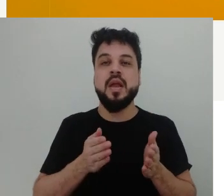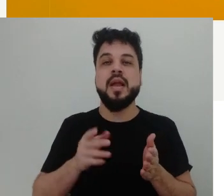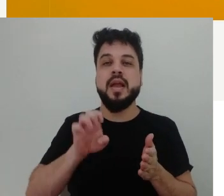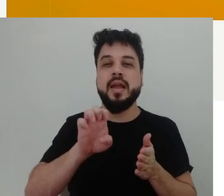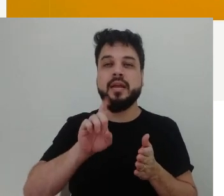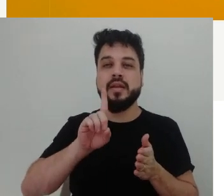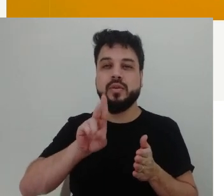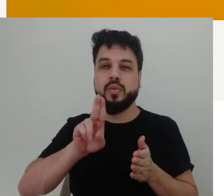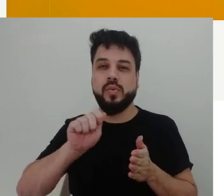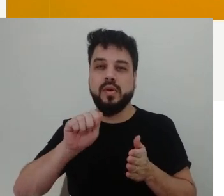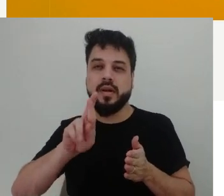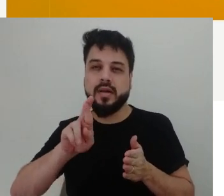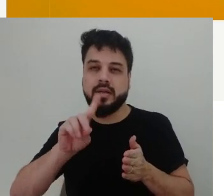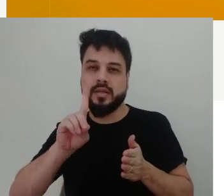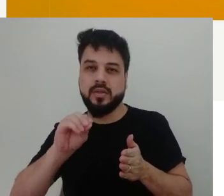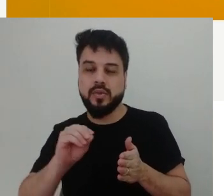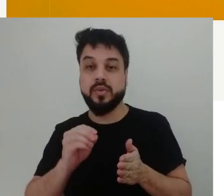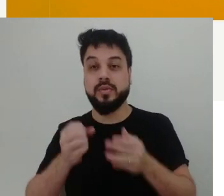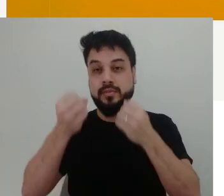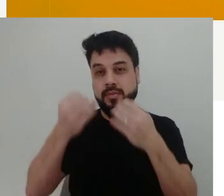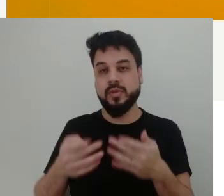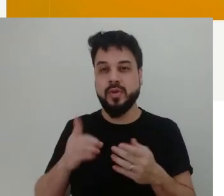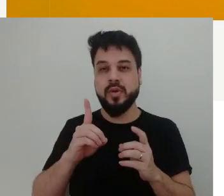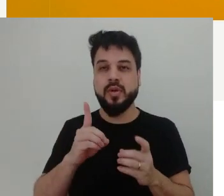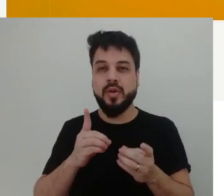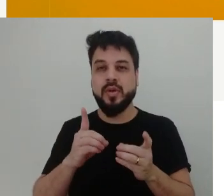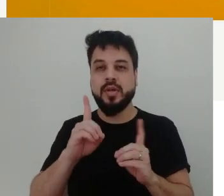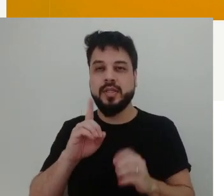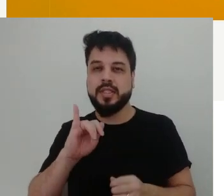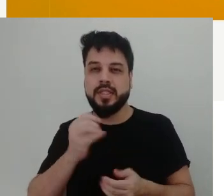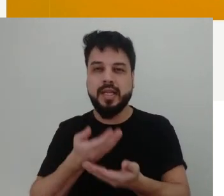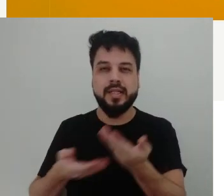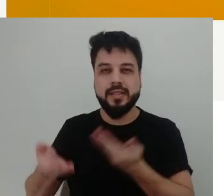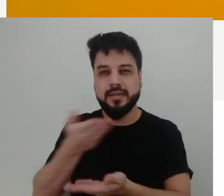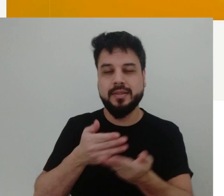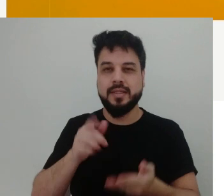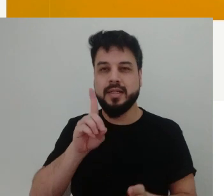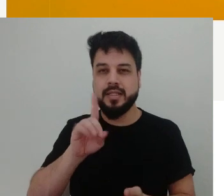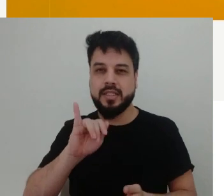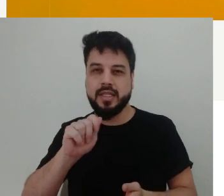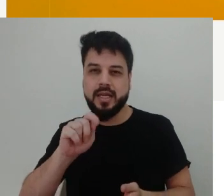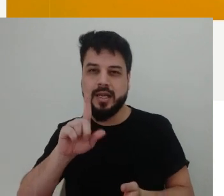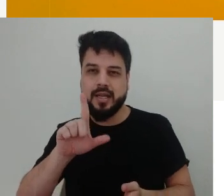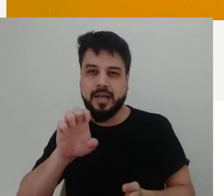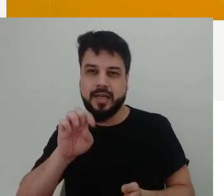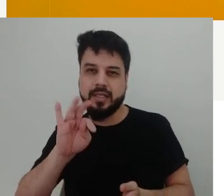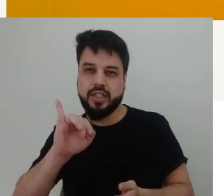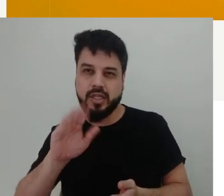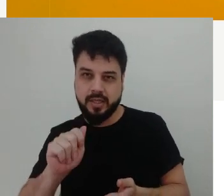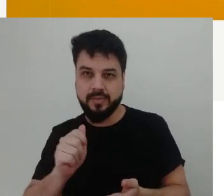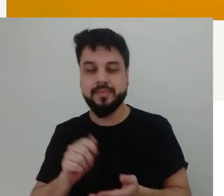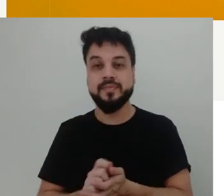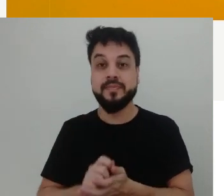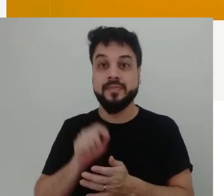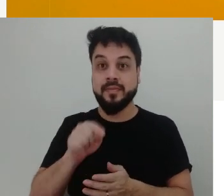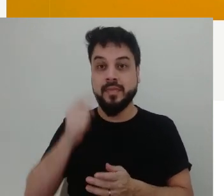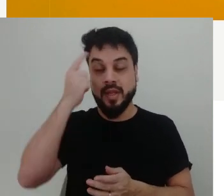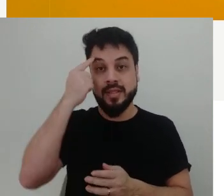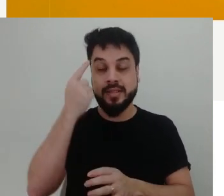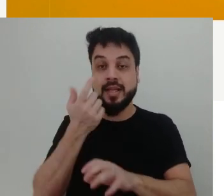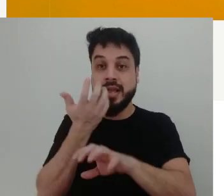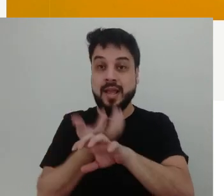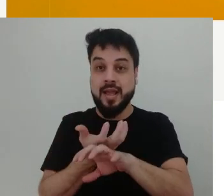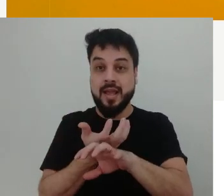que eu gostaria, por exemplo, de chamar de mediação, né? E a Celeste fechou trazendo um outro dado importante, que é a questão